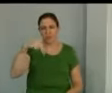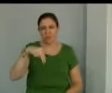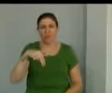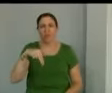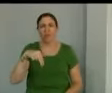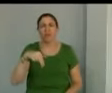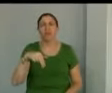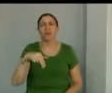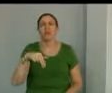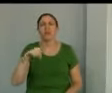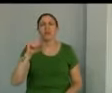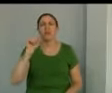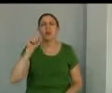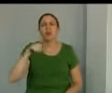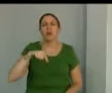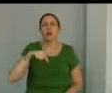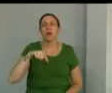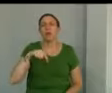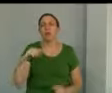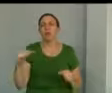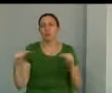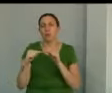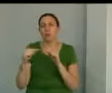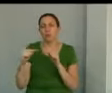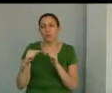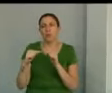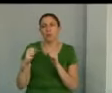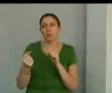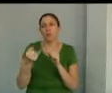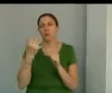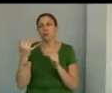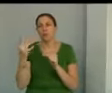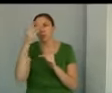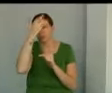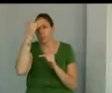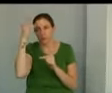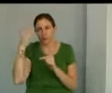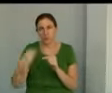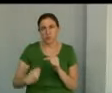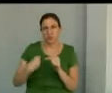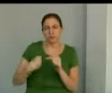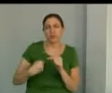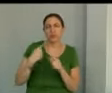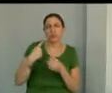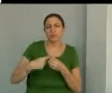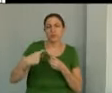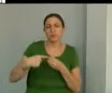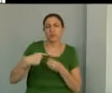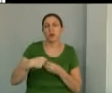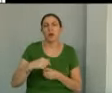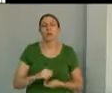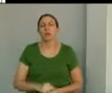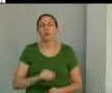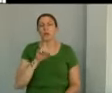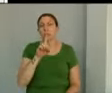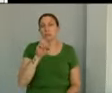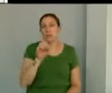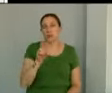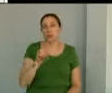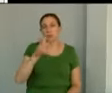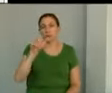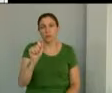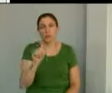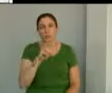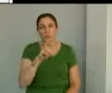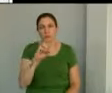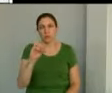Municípios, ele vem para o município de acordo com o número de habitantes do município. Então, uma estimativa de arrecadar 102 milhões e 500 mil